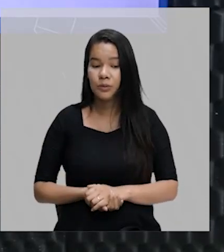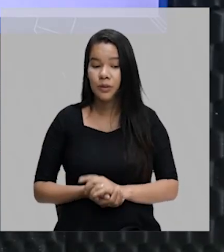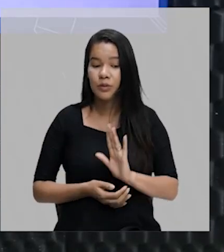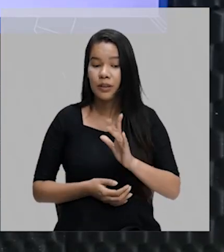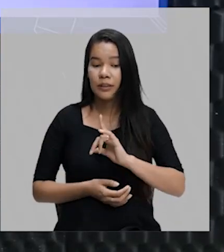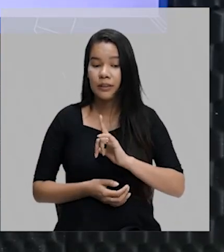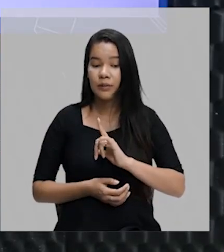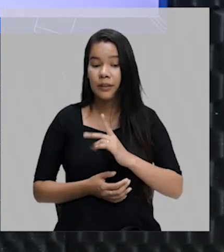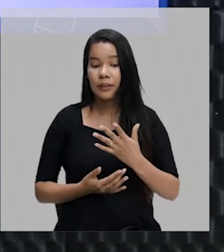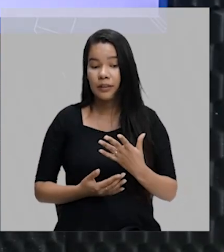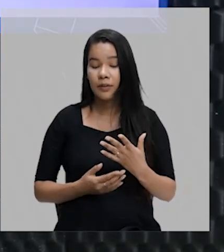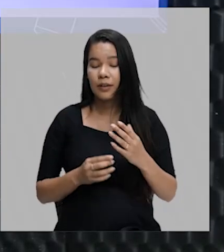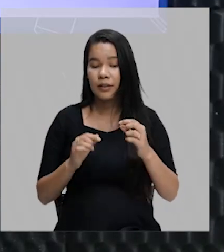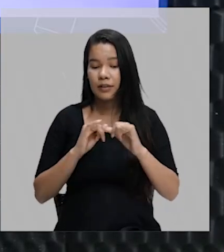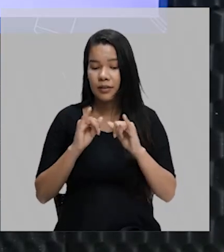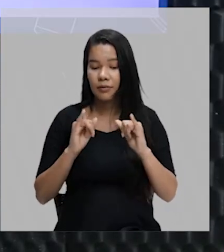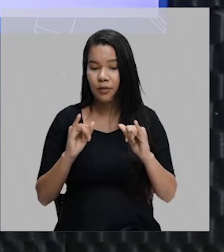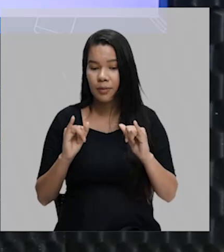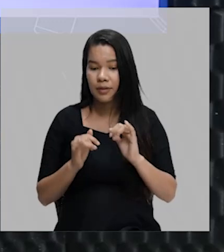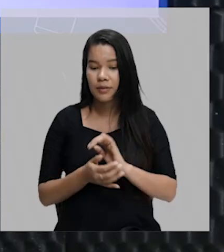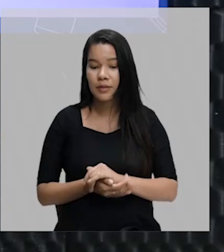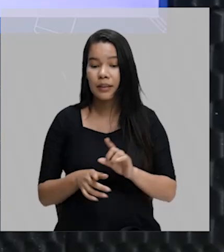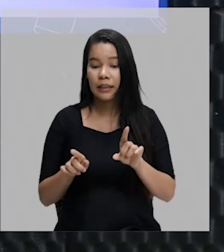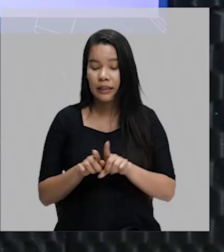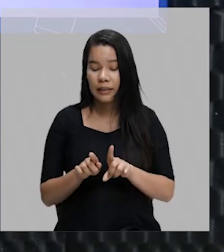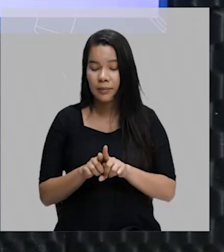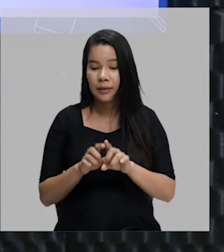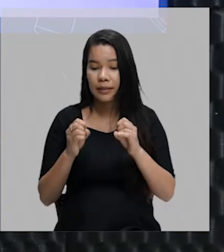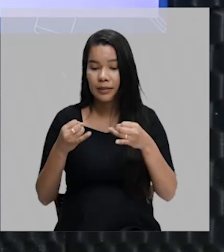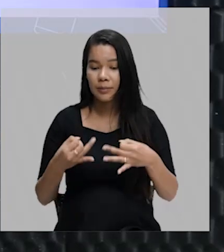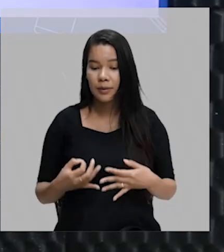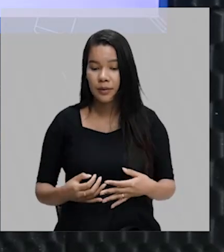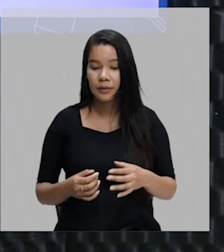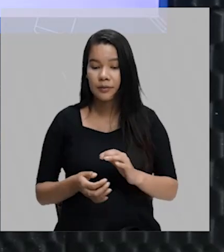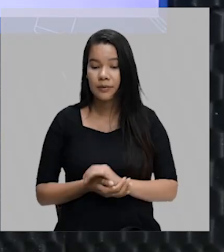essas informações. Assim, lá no enunciado ele diz o seguinte, ó.